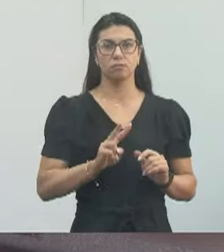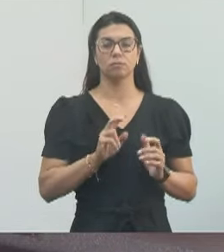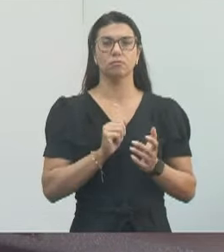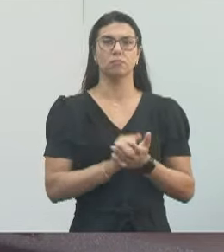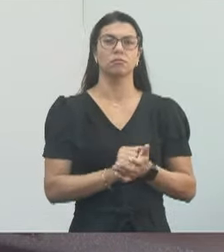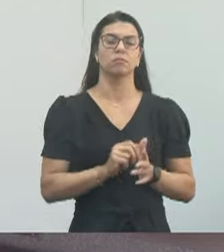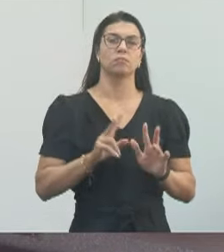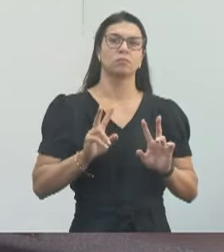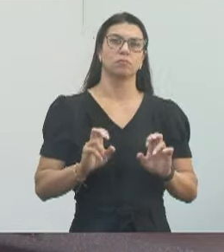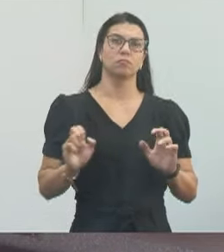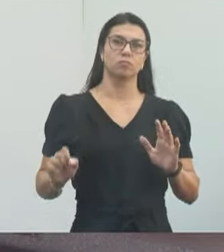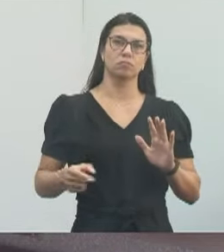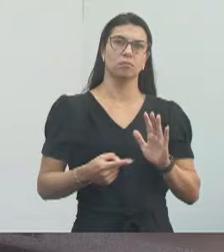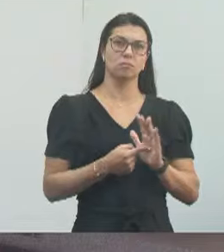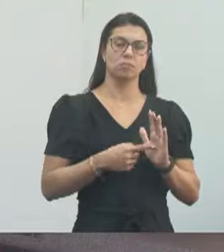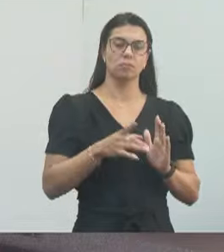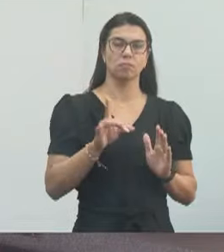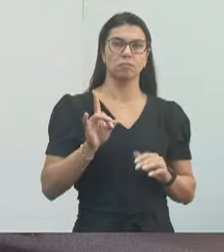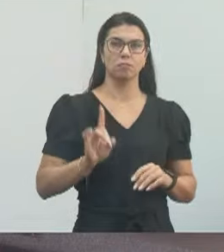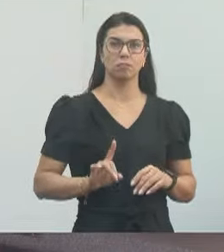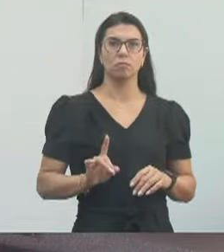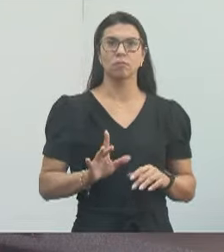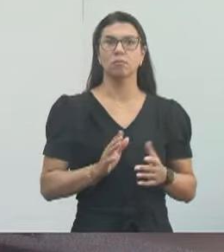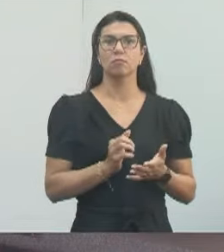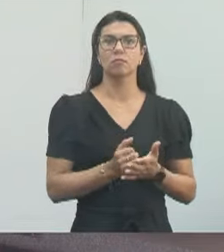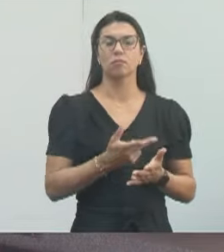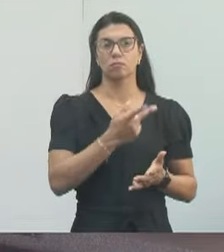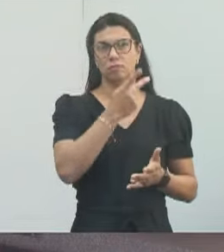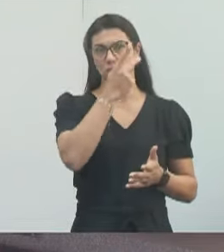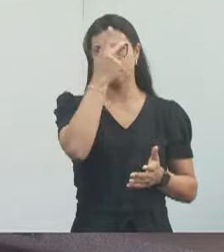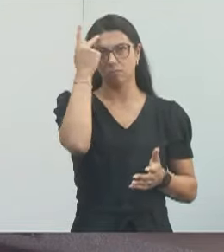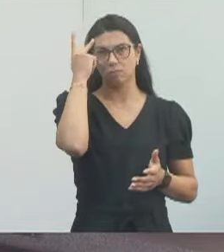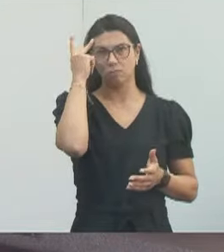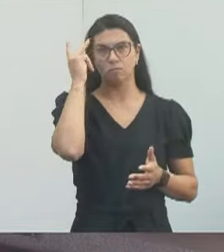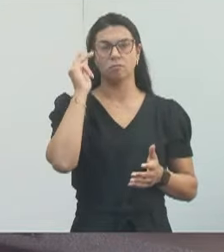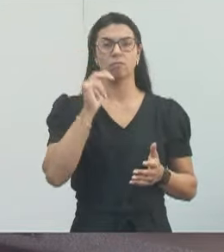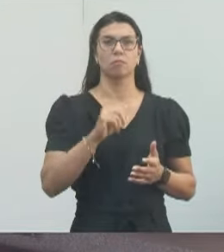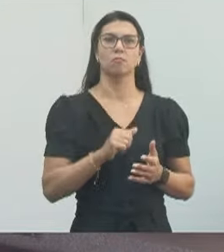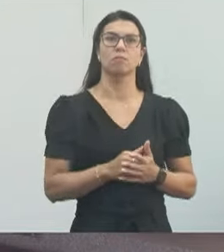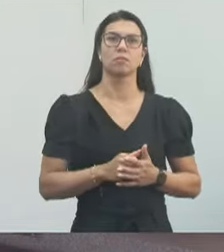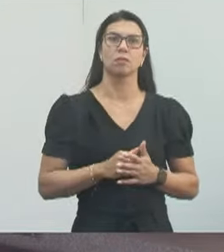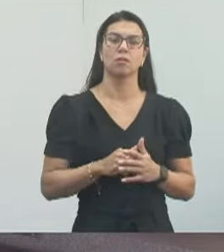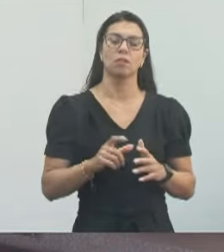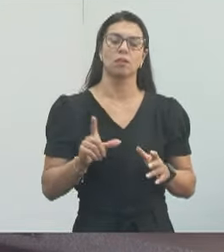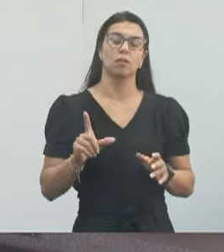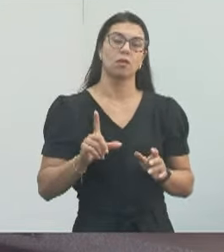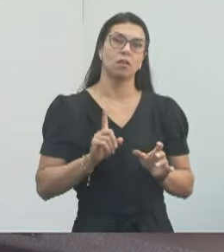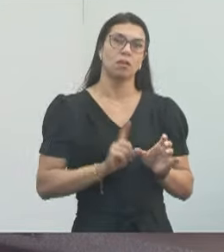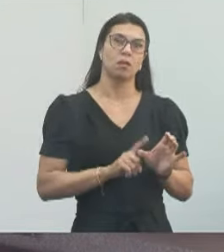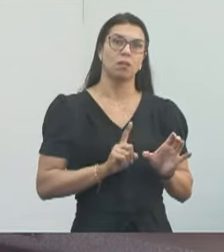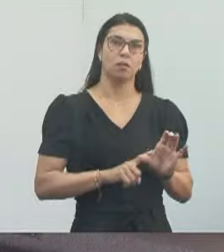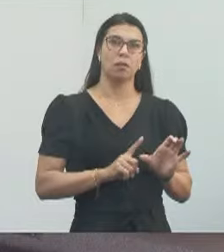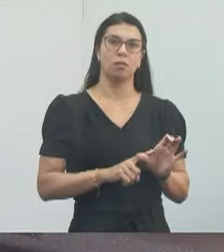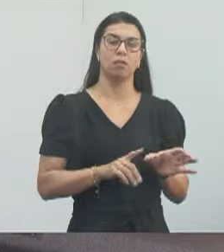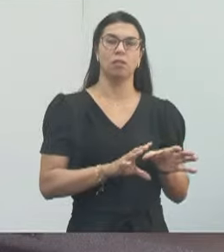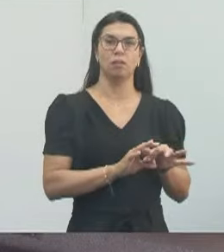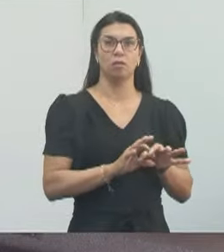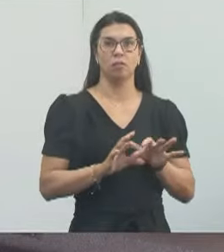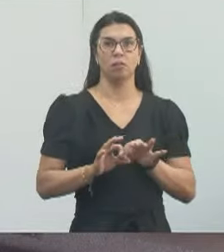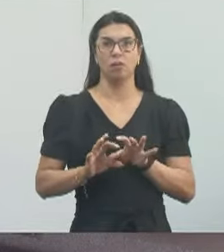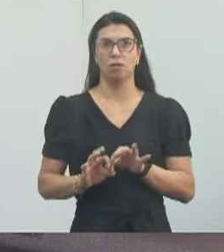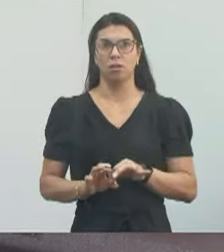trato da Diretoria de proteção animal é composta e depender do contexto da denúncia por um ou mais